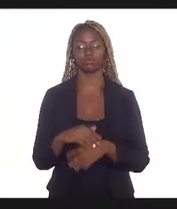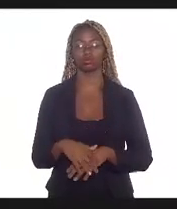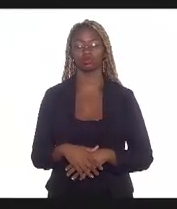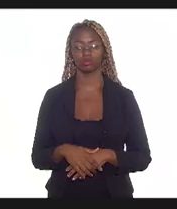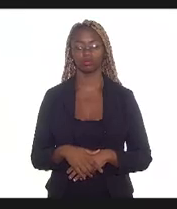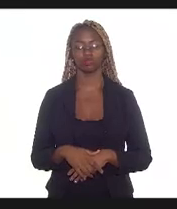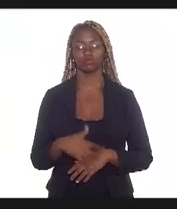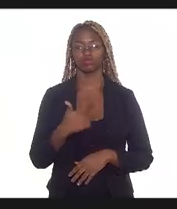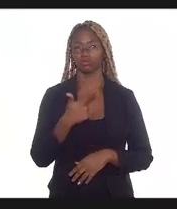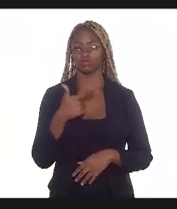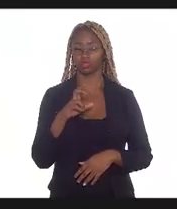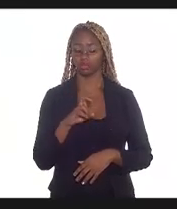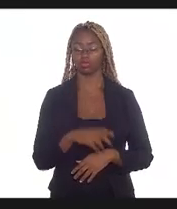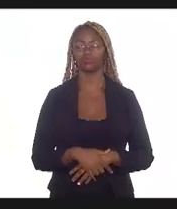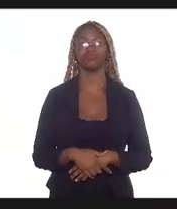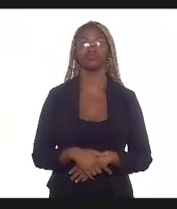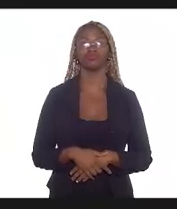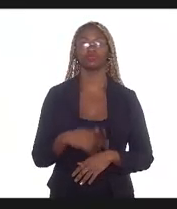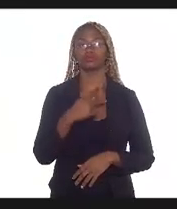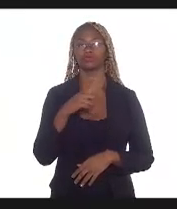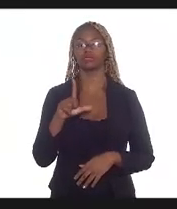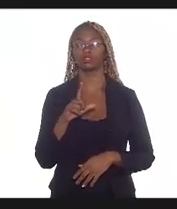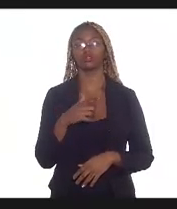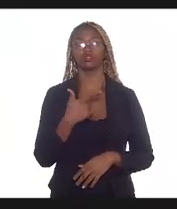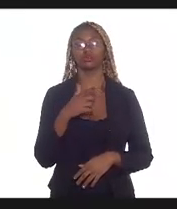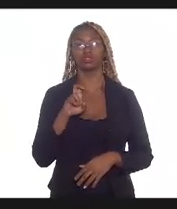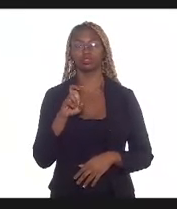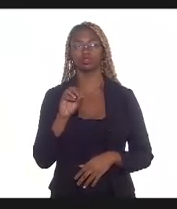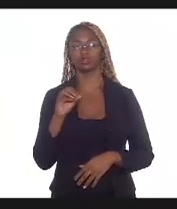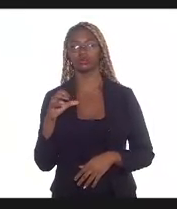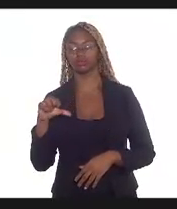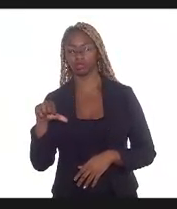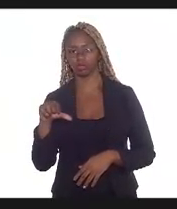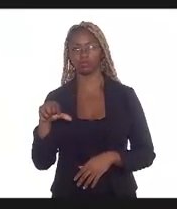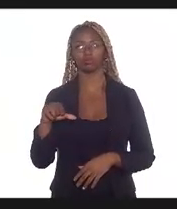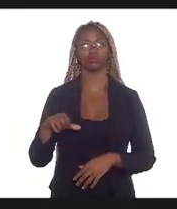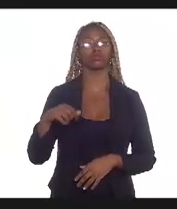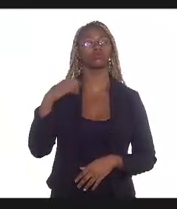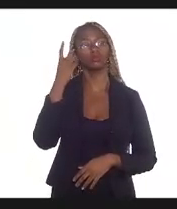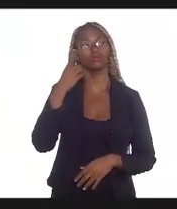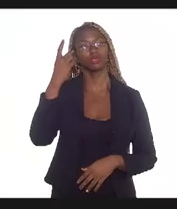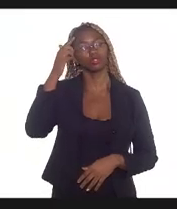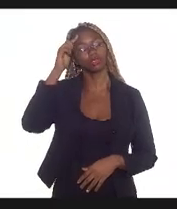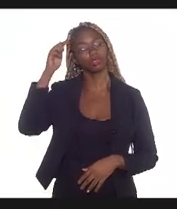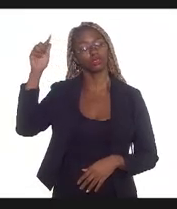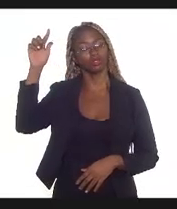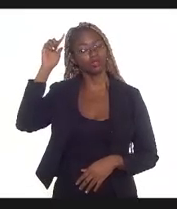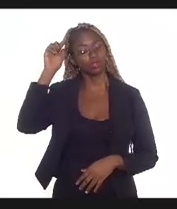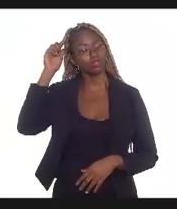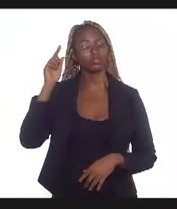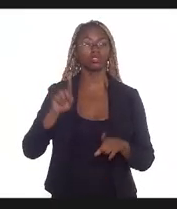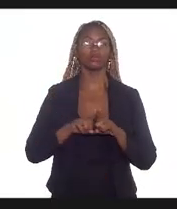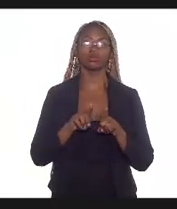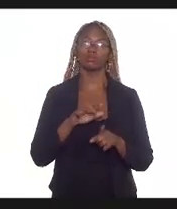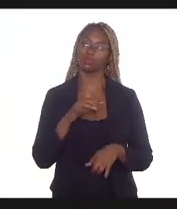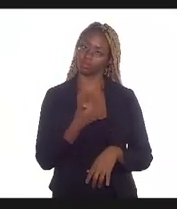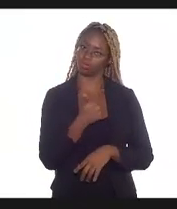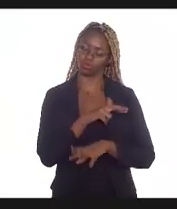25, projeto de lei 509 de 2019, autoria do deputado Luiz Paulo e Felipe Paubel e